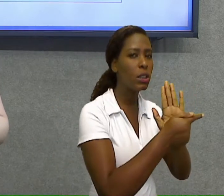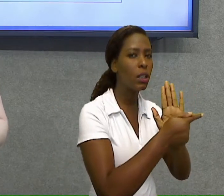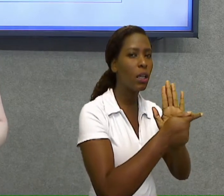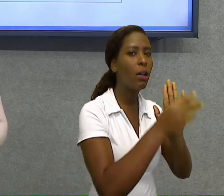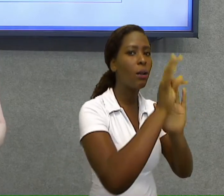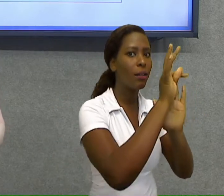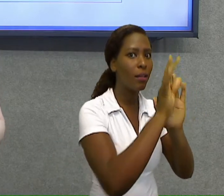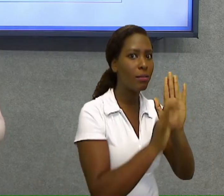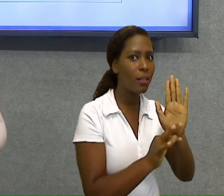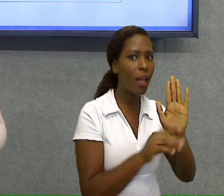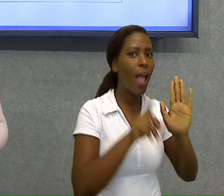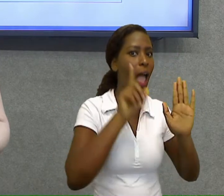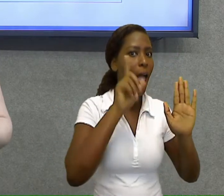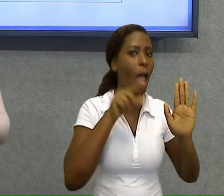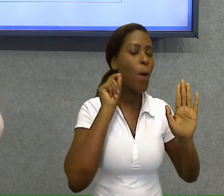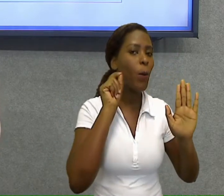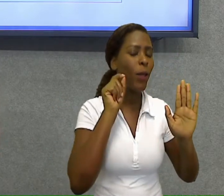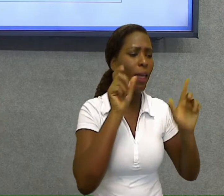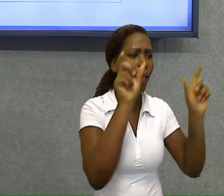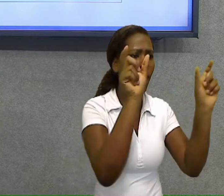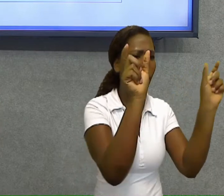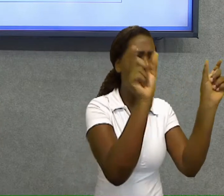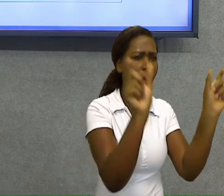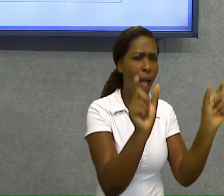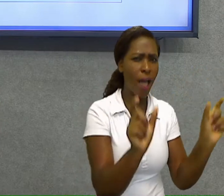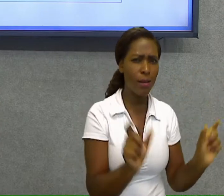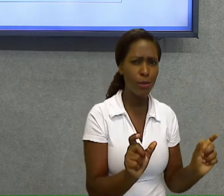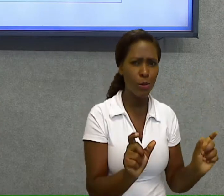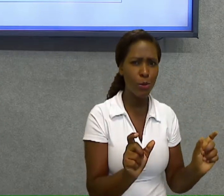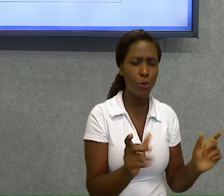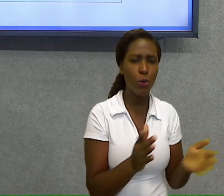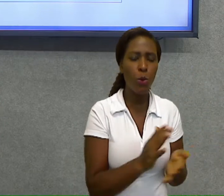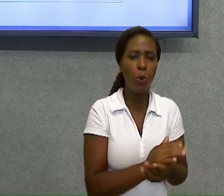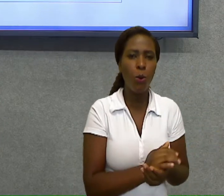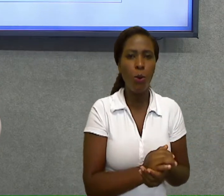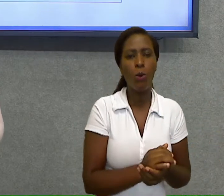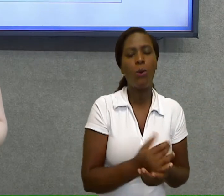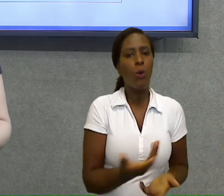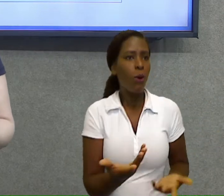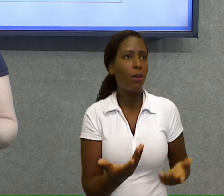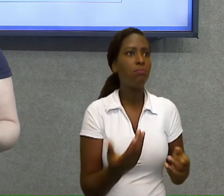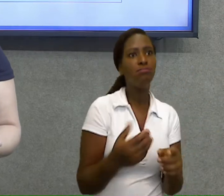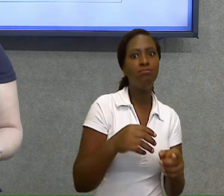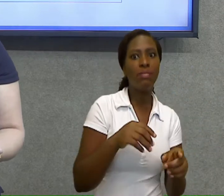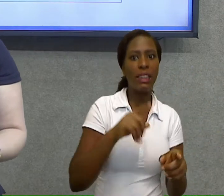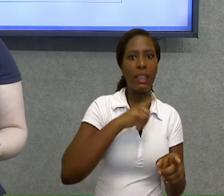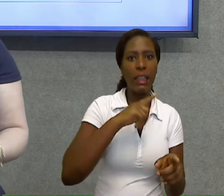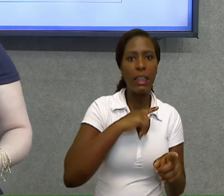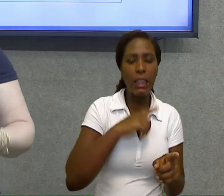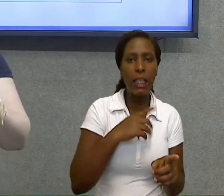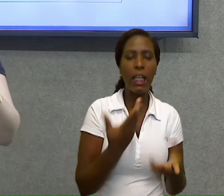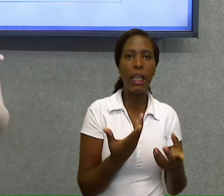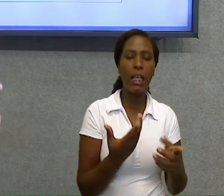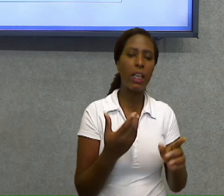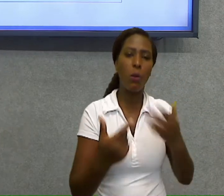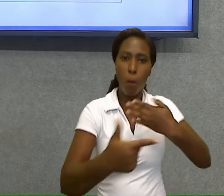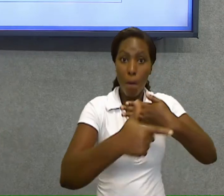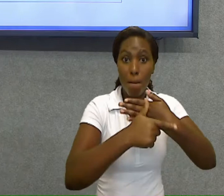que posicionam em funções sociais específicas. Por isso ocorrem de acordo com